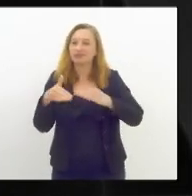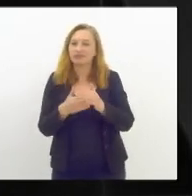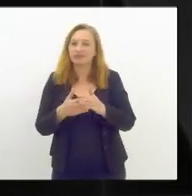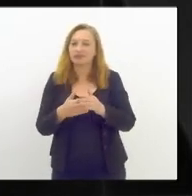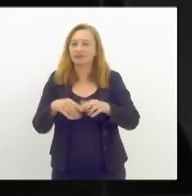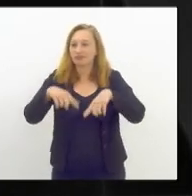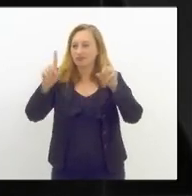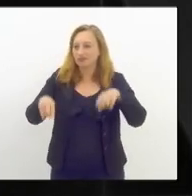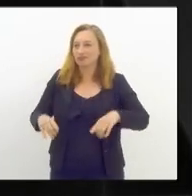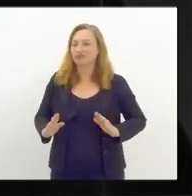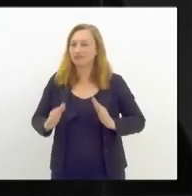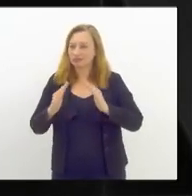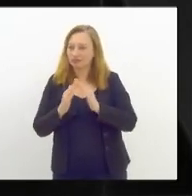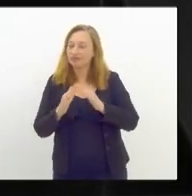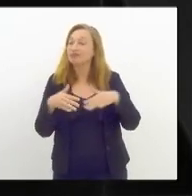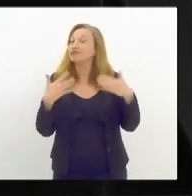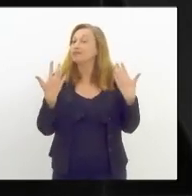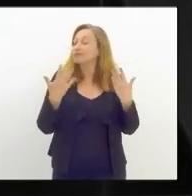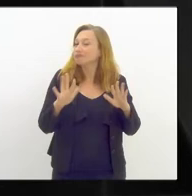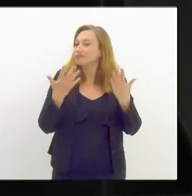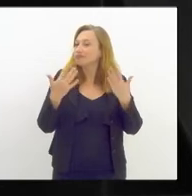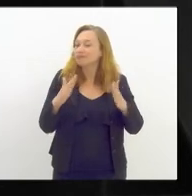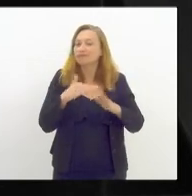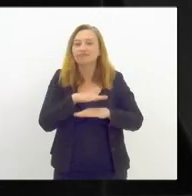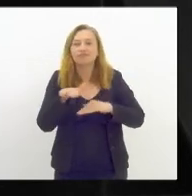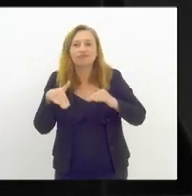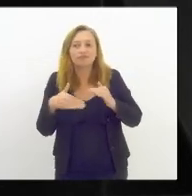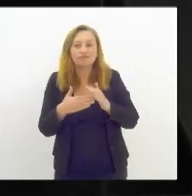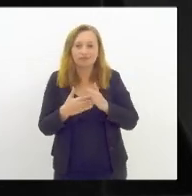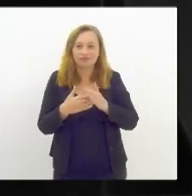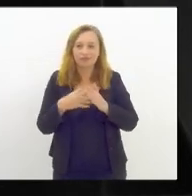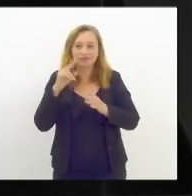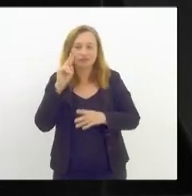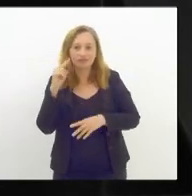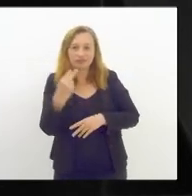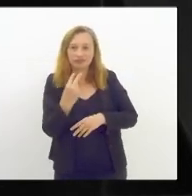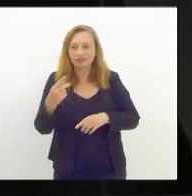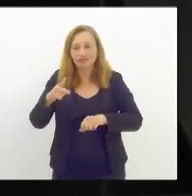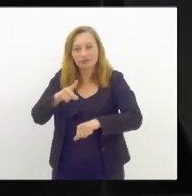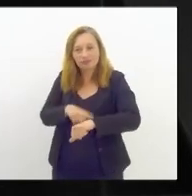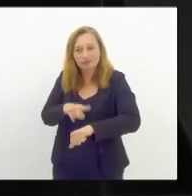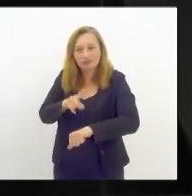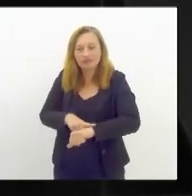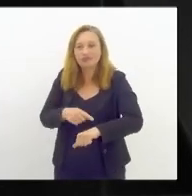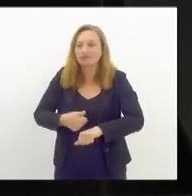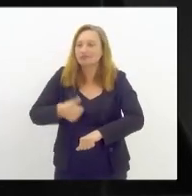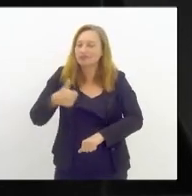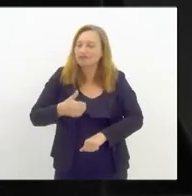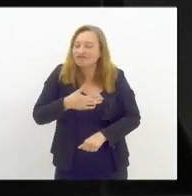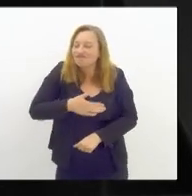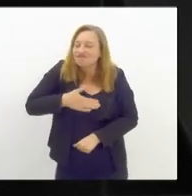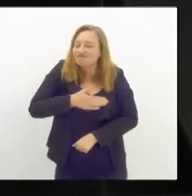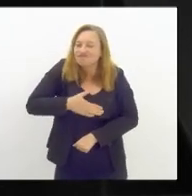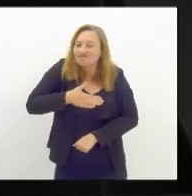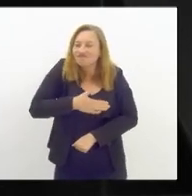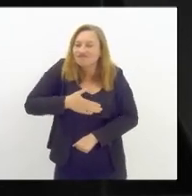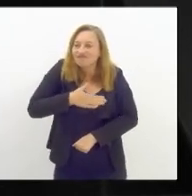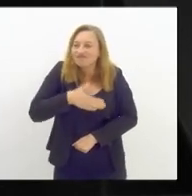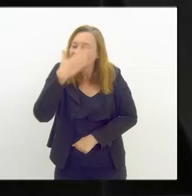casa saudar a todos que nos ouvem aqui neste momento primeiramente eu gostaria de